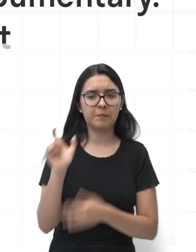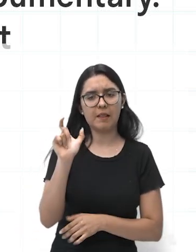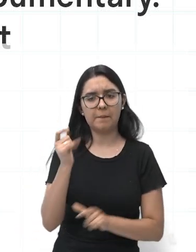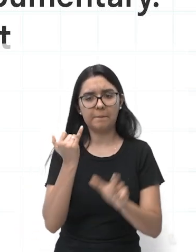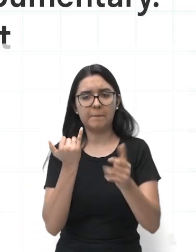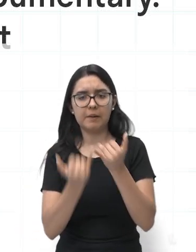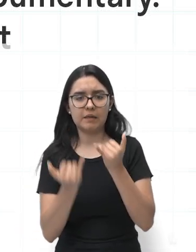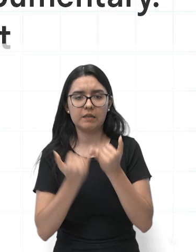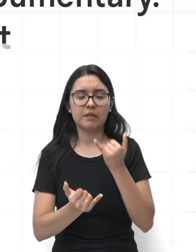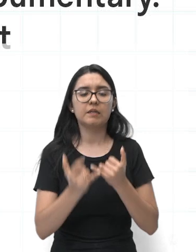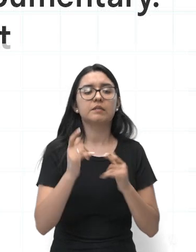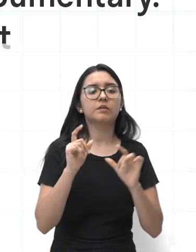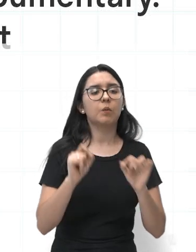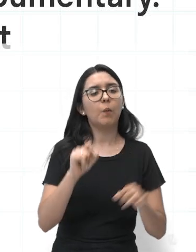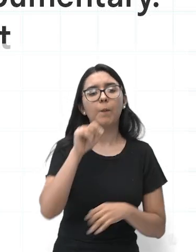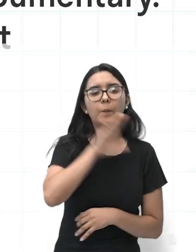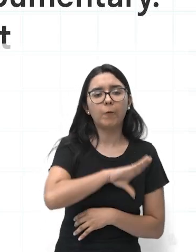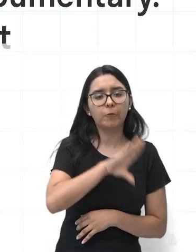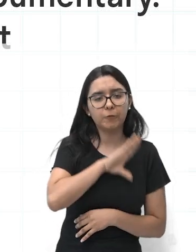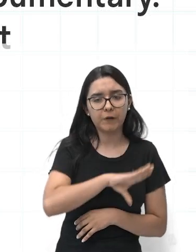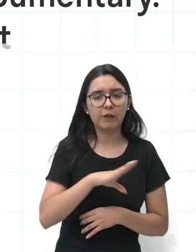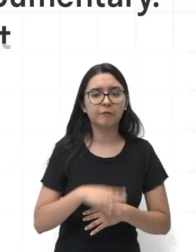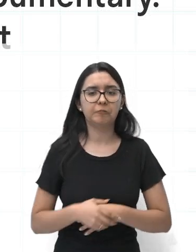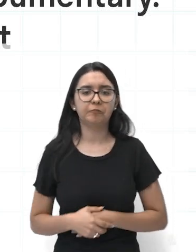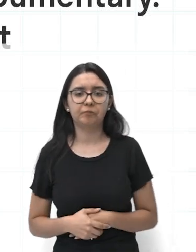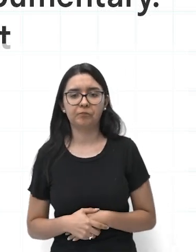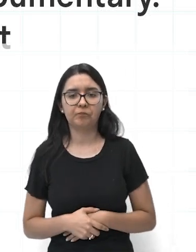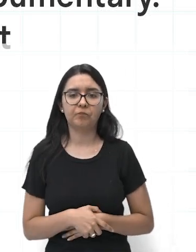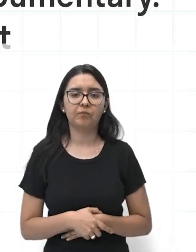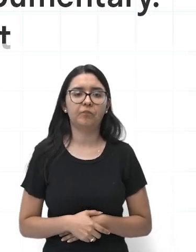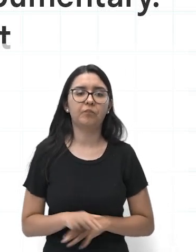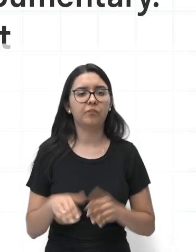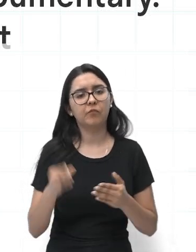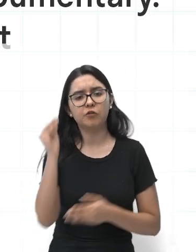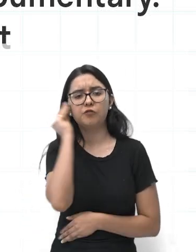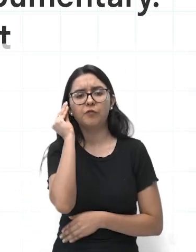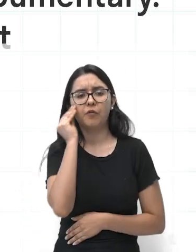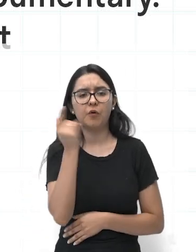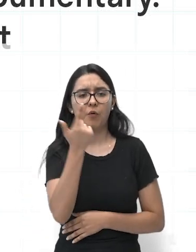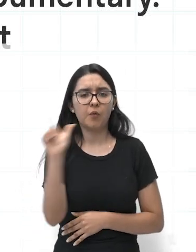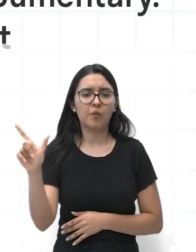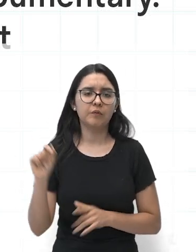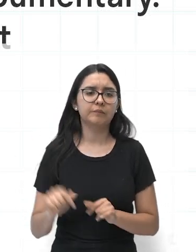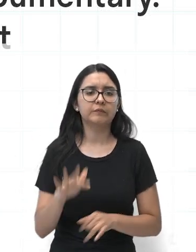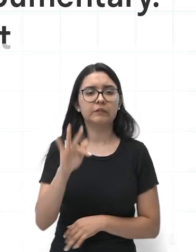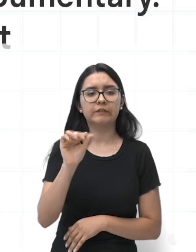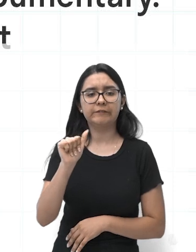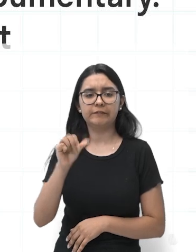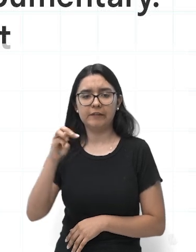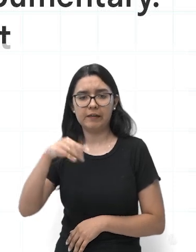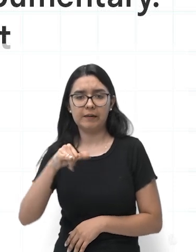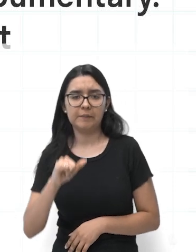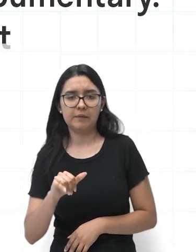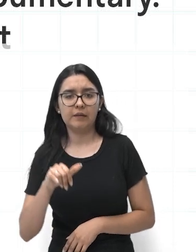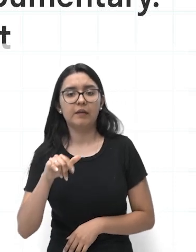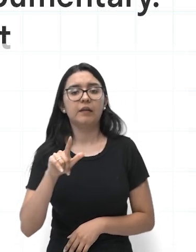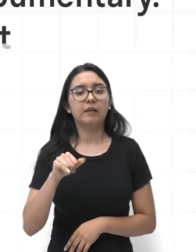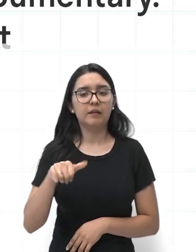como exams. Temos aqui, deixa eu ver, outra palavrinha, family,